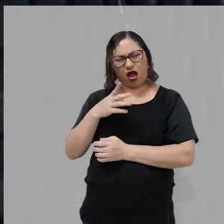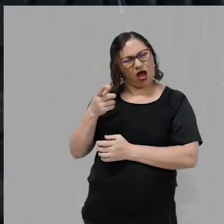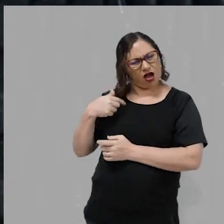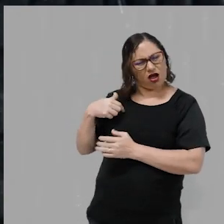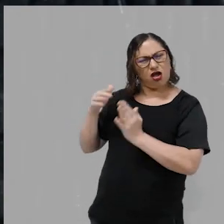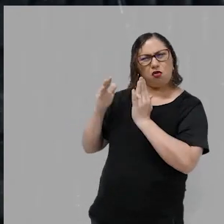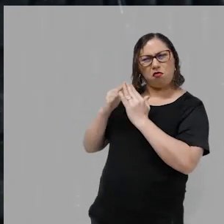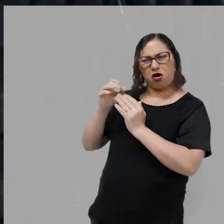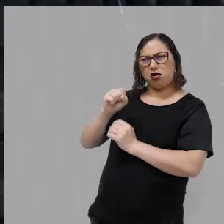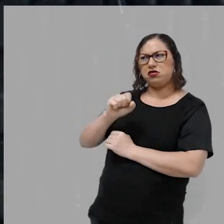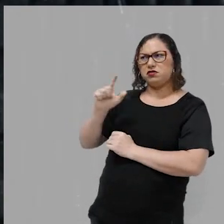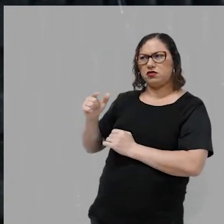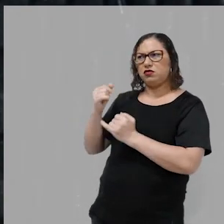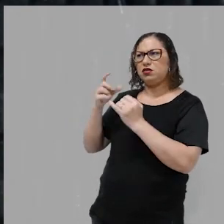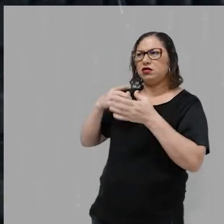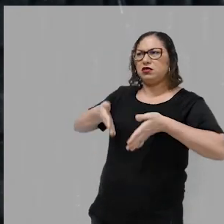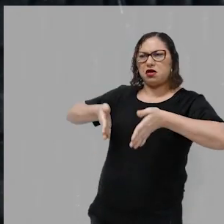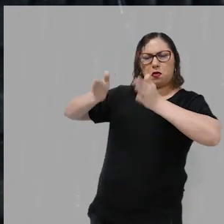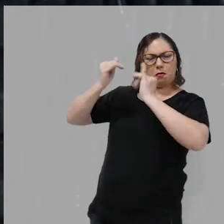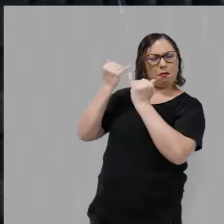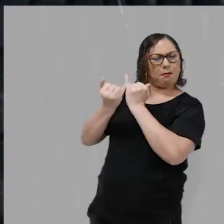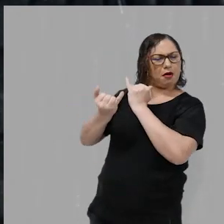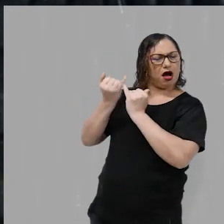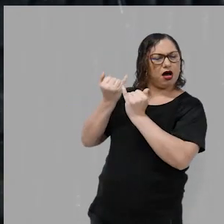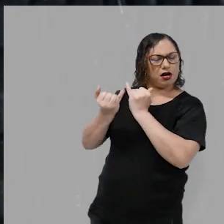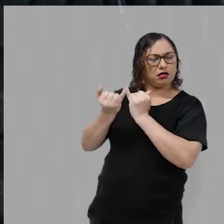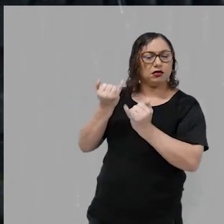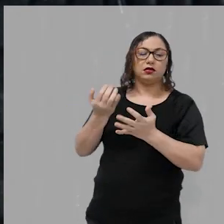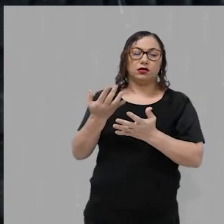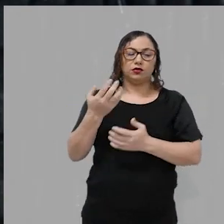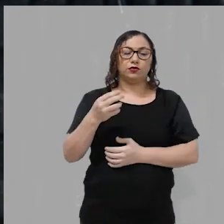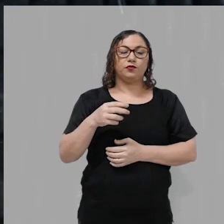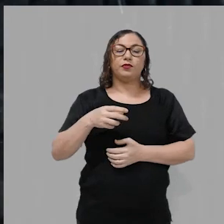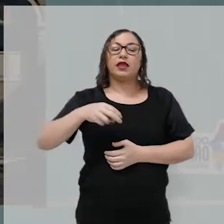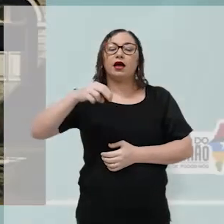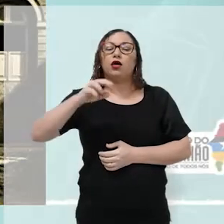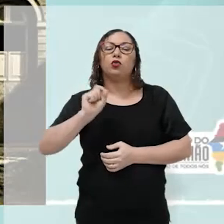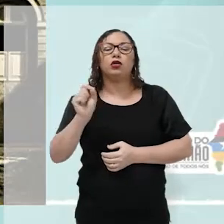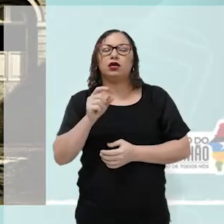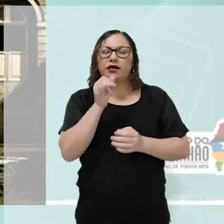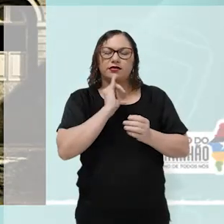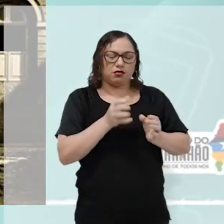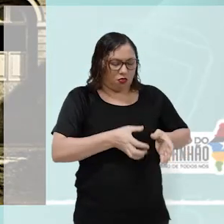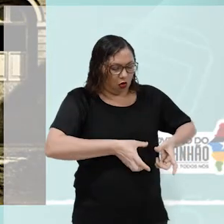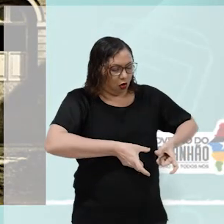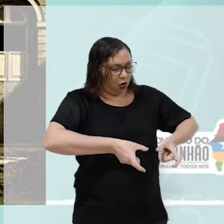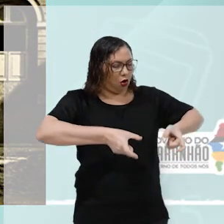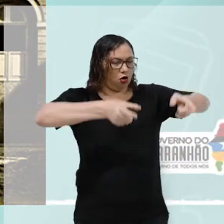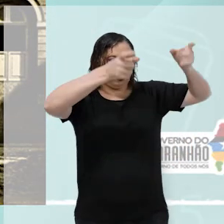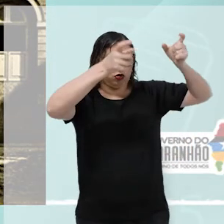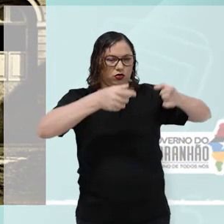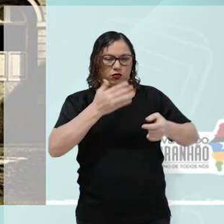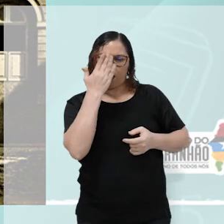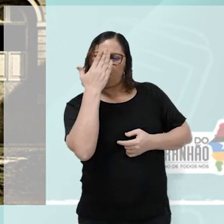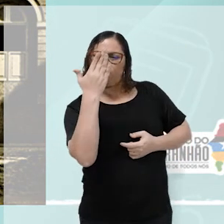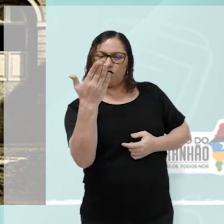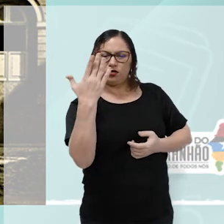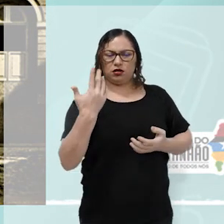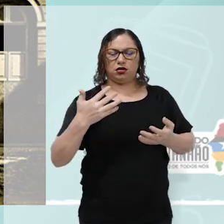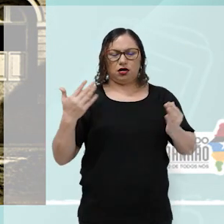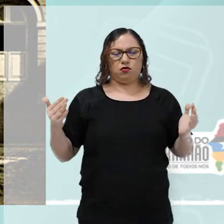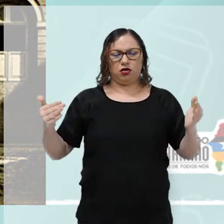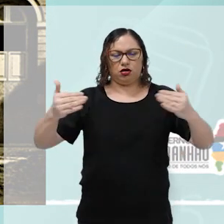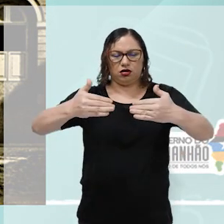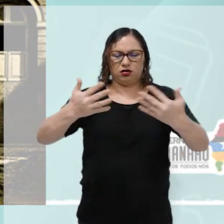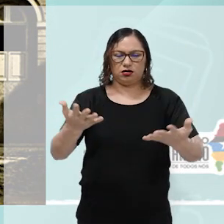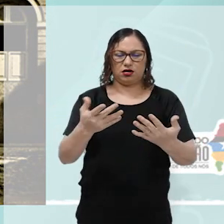prédio parecido com esse que eu já vi em São Luís. Pois é, o que é o neoclassicismo? Colunas, frontão, entradas, muito elemento na fachada. É a